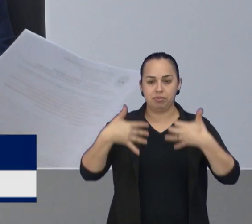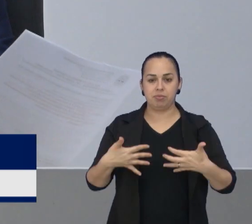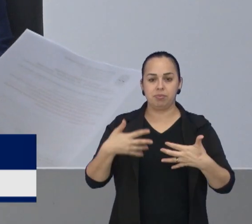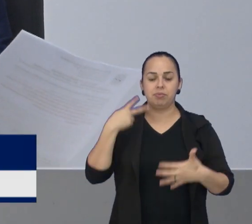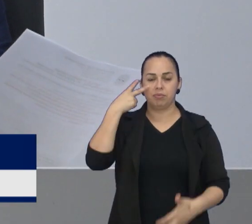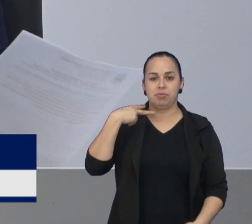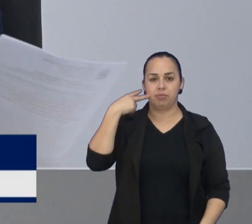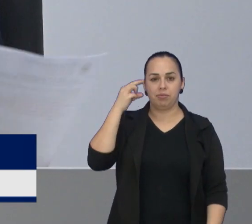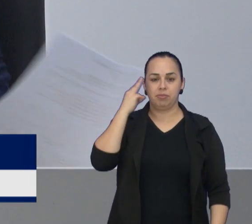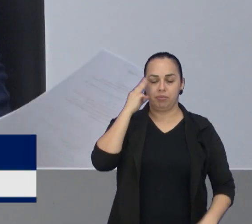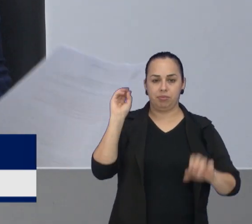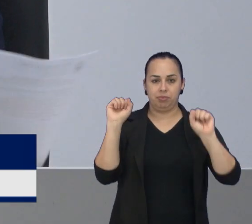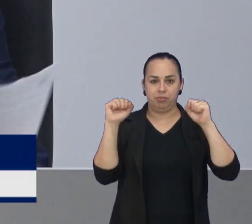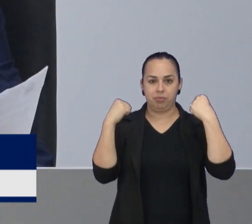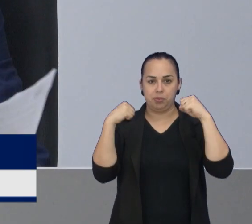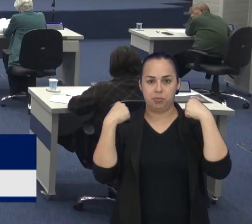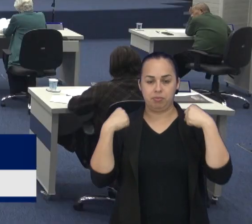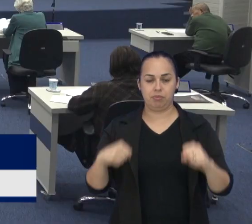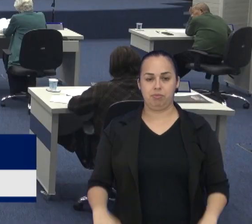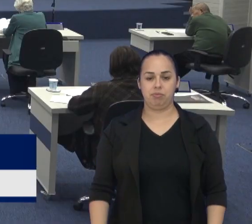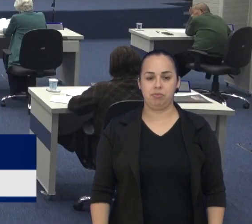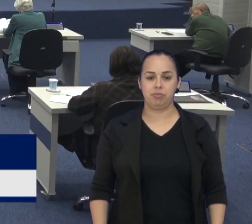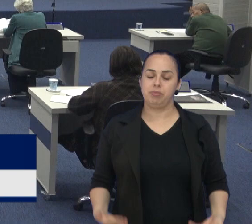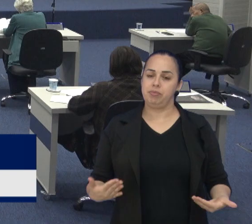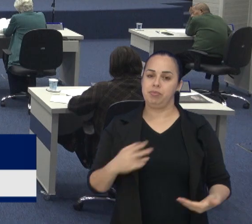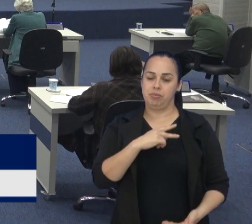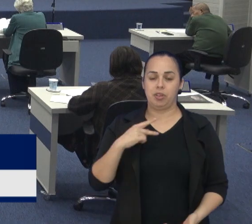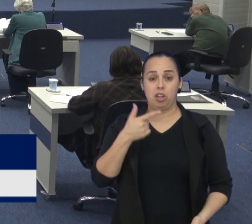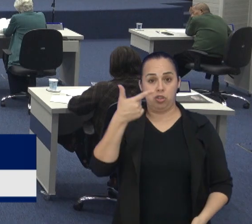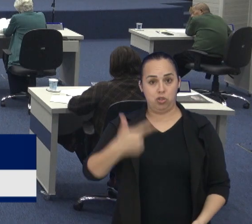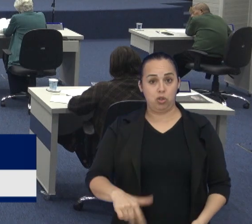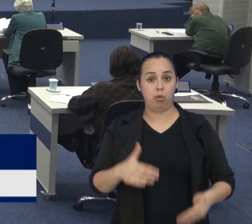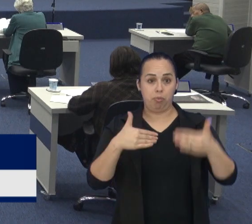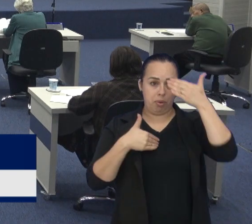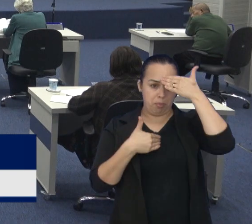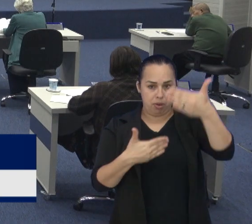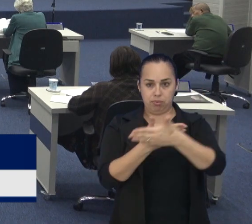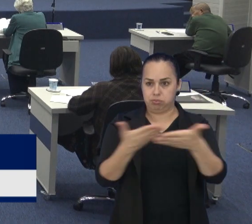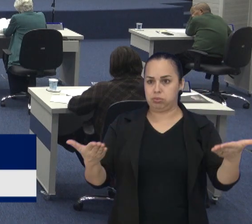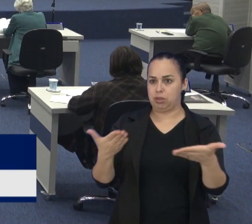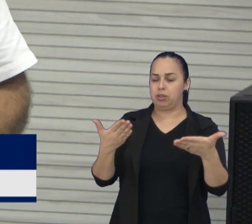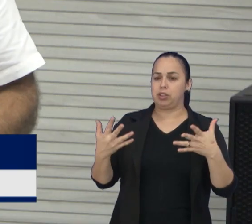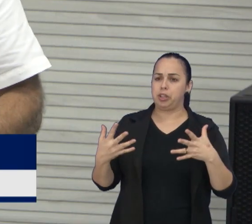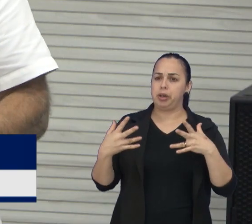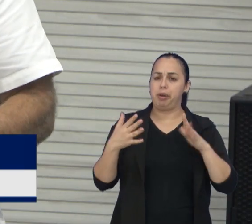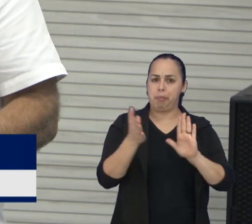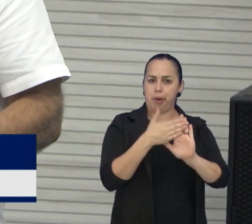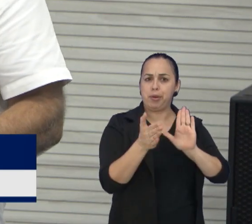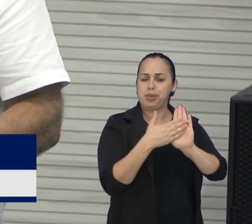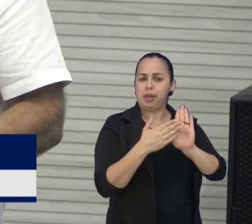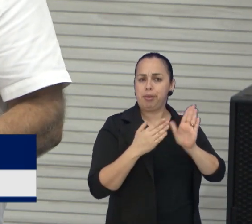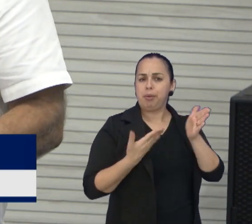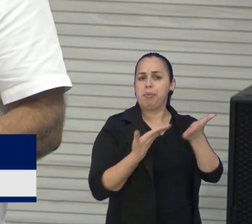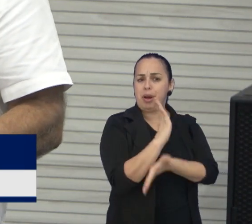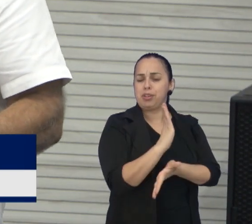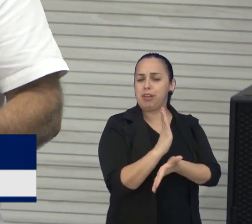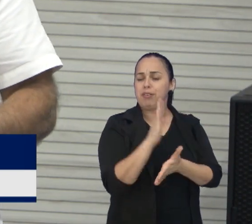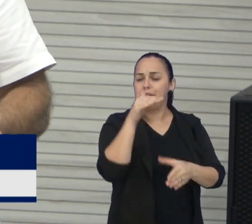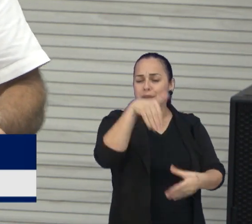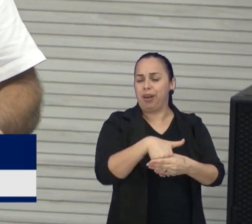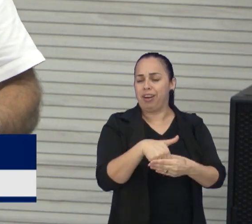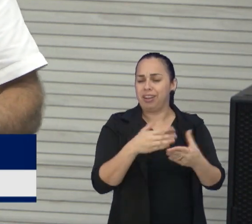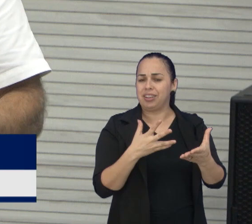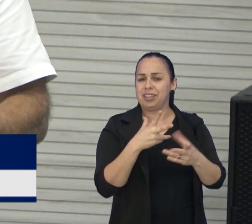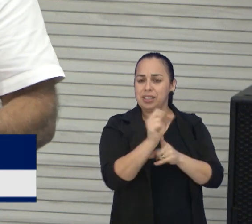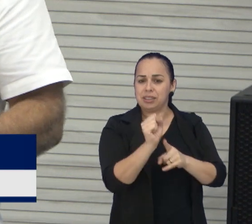votação, vereador Marcão da Academia. Presidente, mais uma vez agradecer os pares, a aprovação desse projeto, um projeto muito importante também